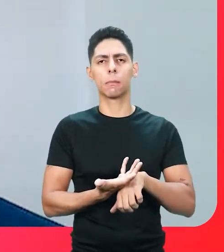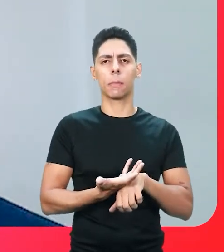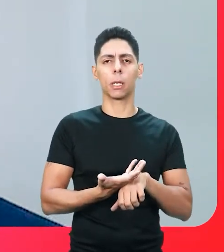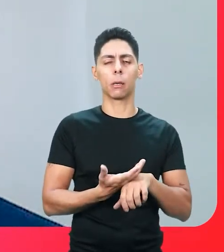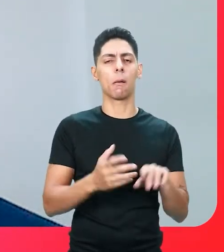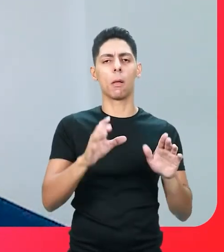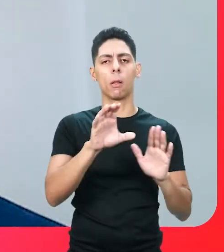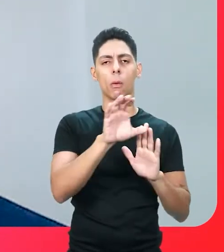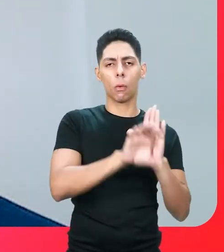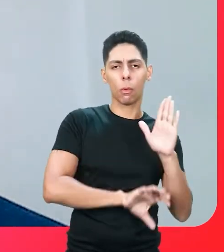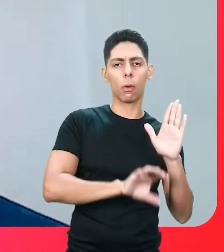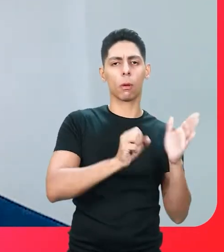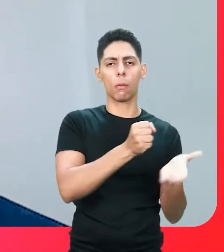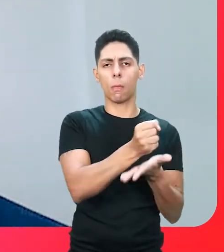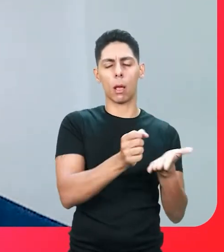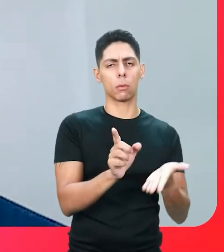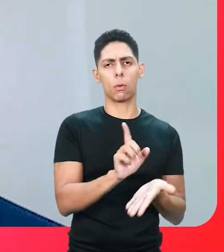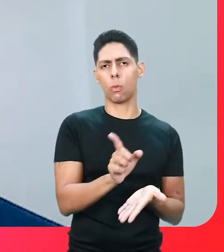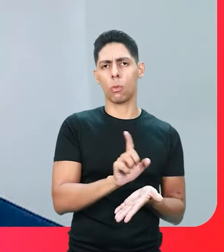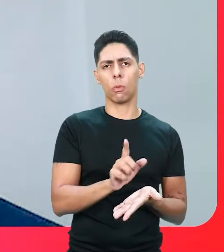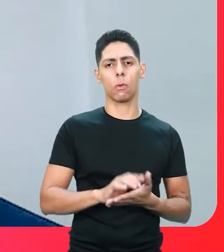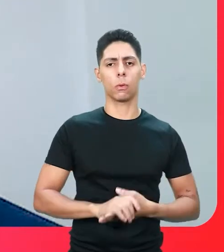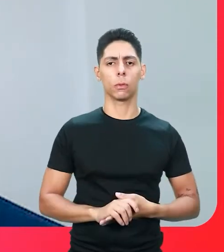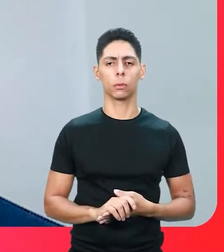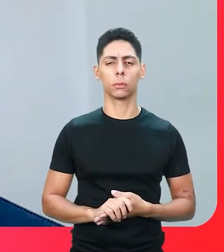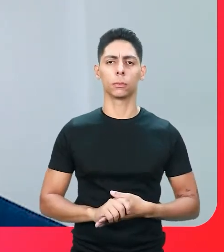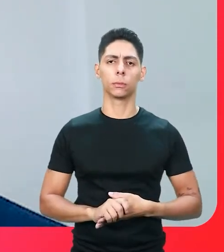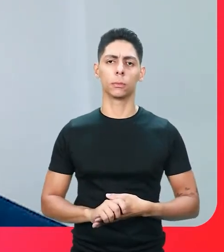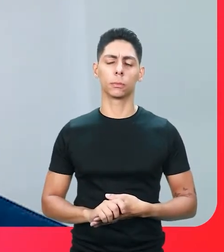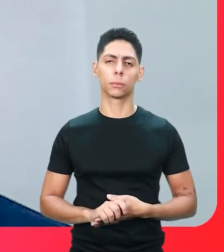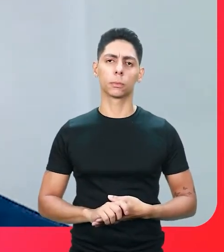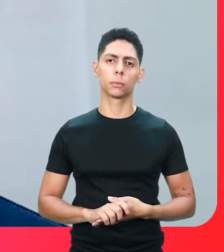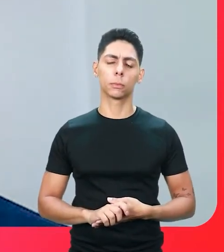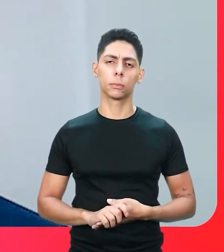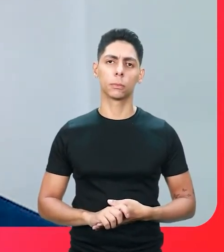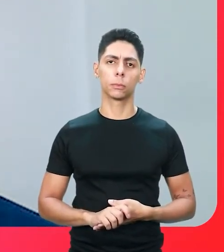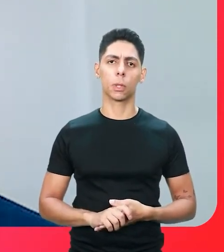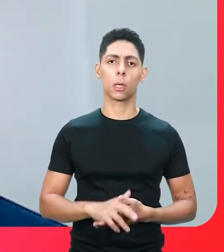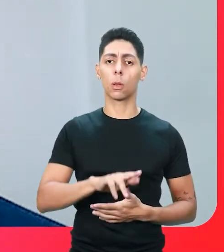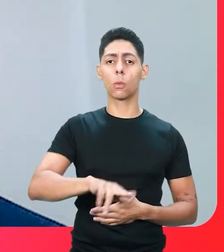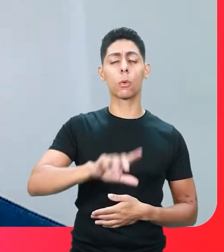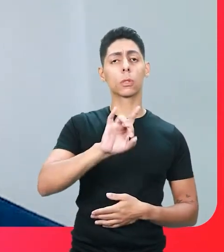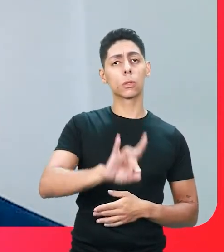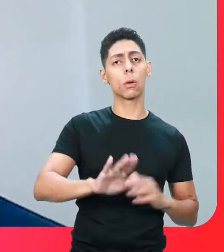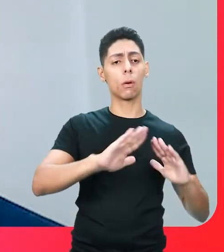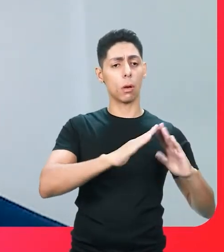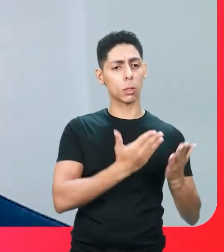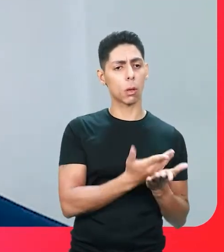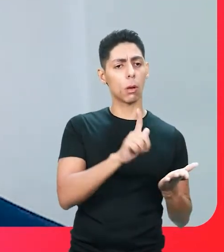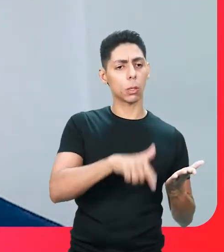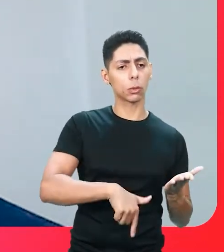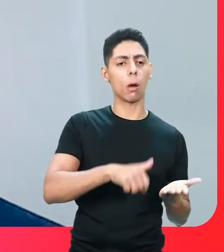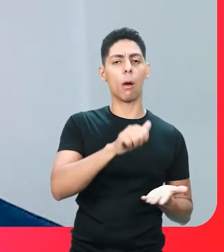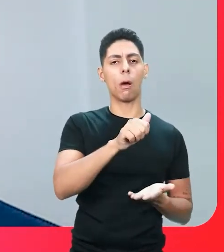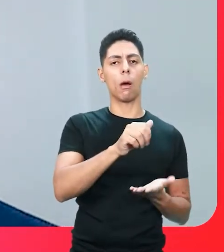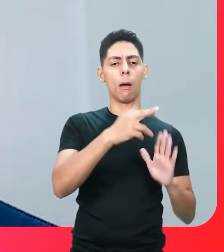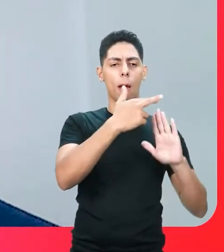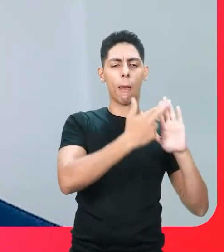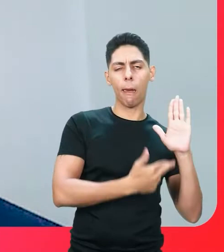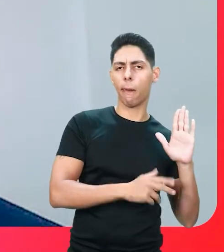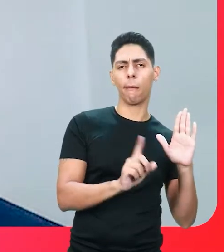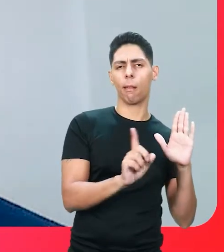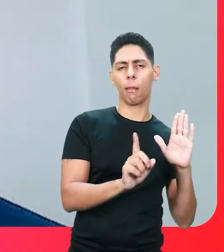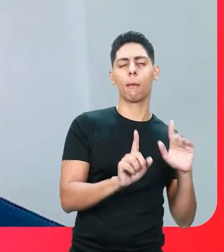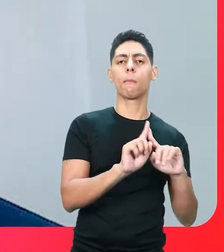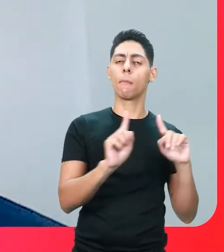currículo básico, né? A base nacional curricular. Né? A escola não é para BNC só. A escola é para